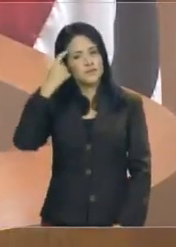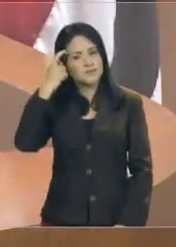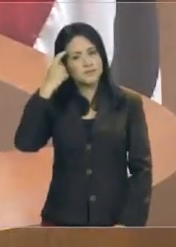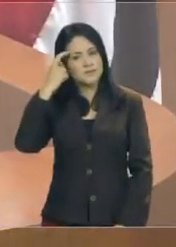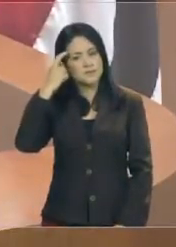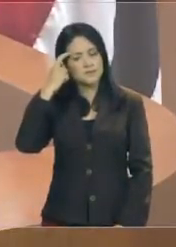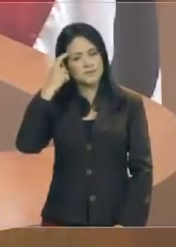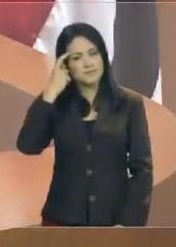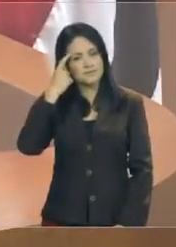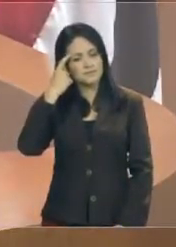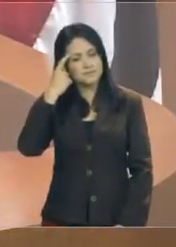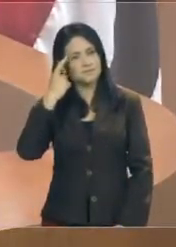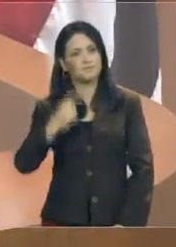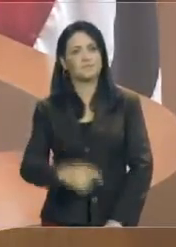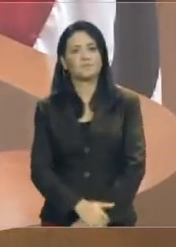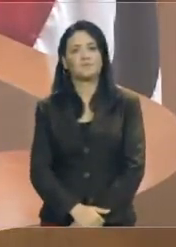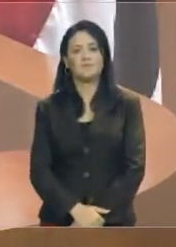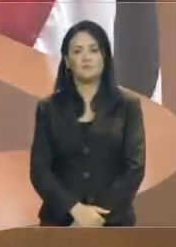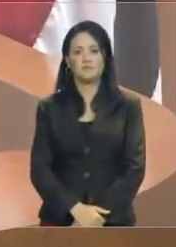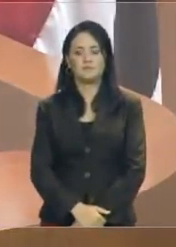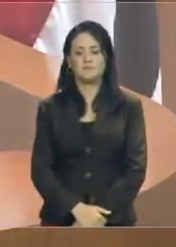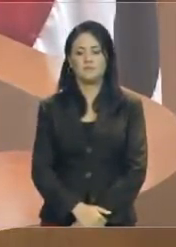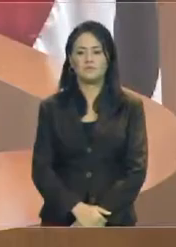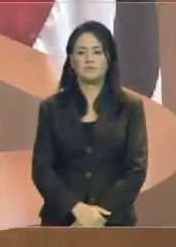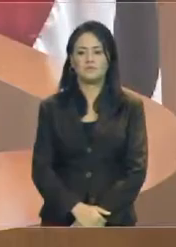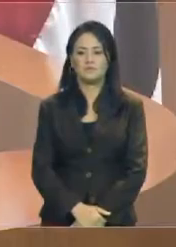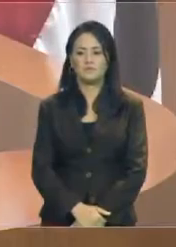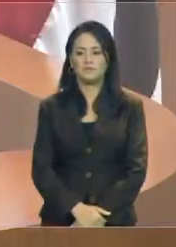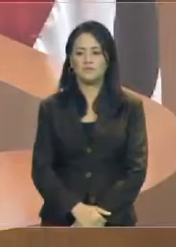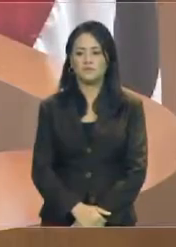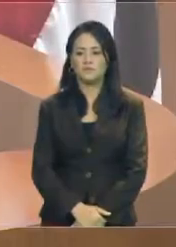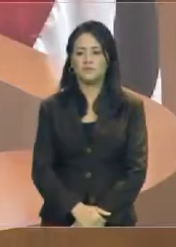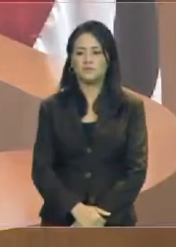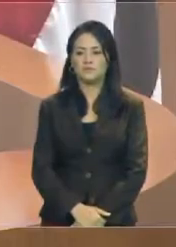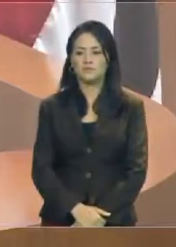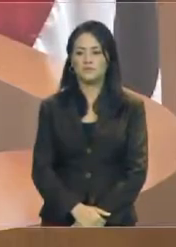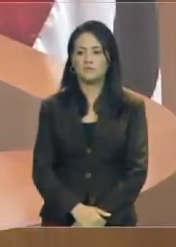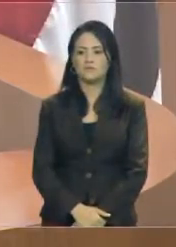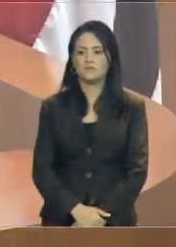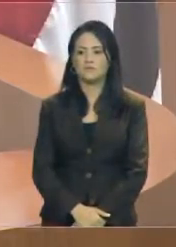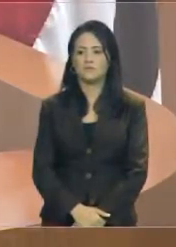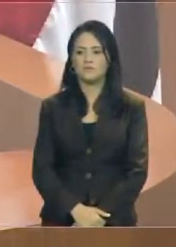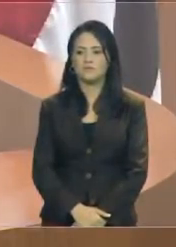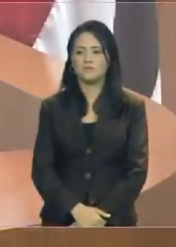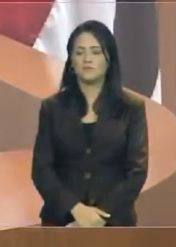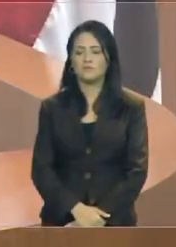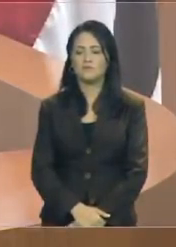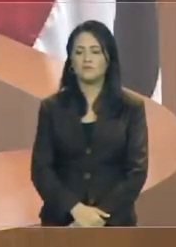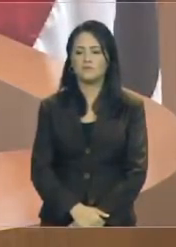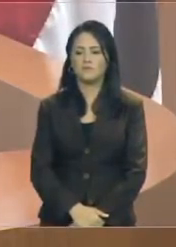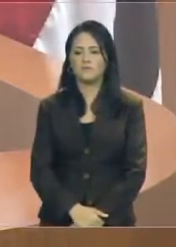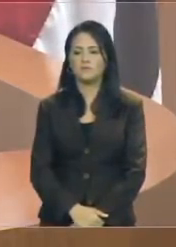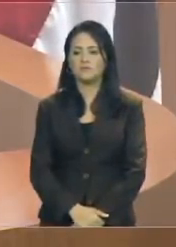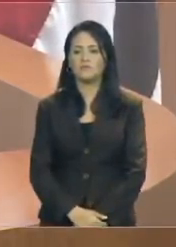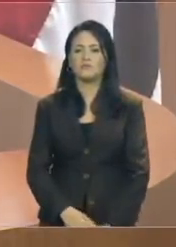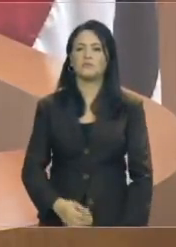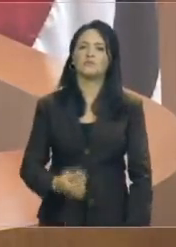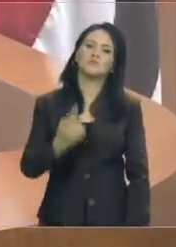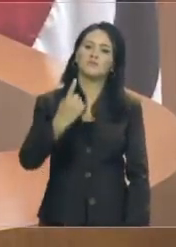um sujeito, um cidadão como Eduardo Campos, presidindo a Câmara